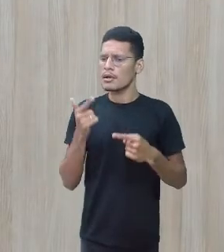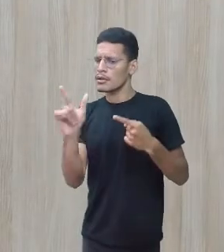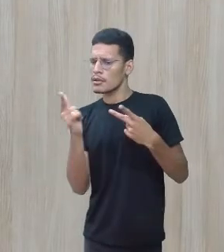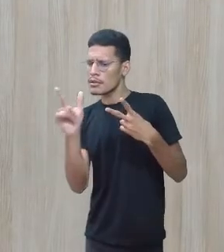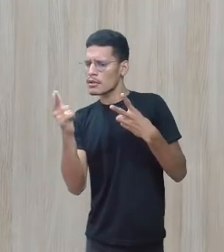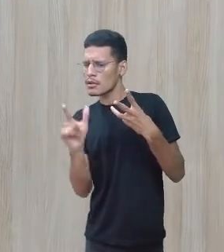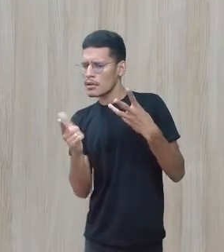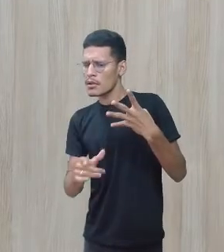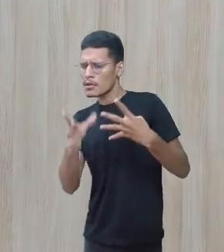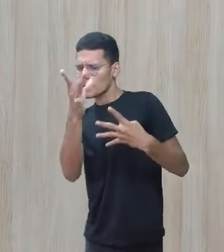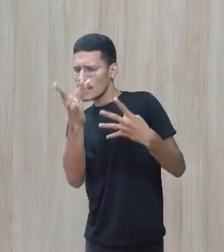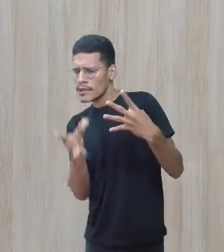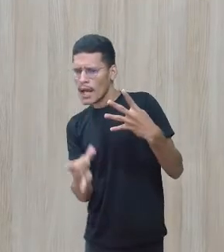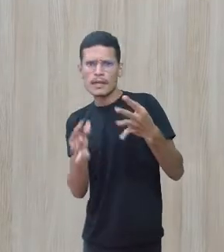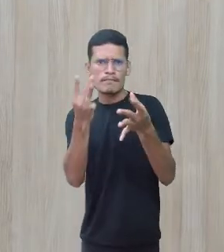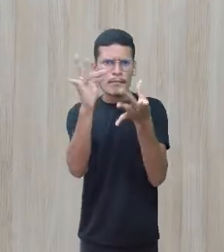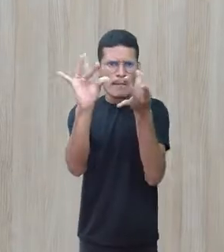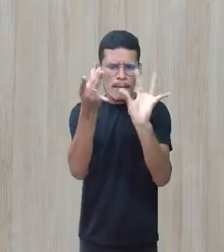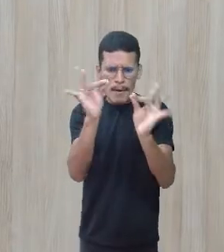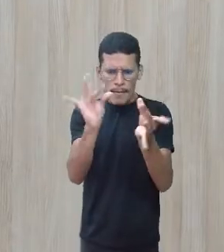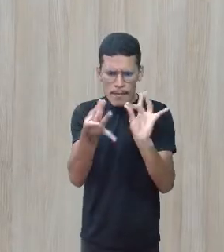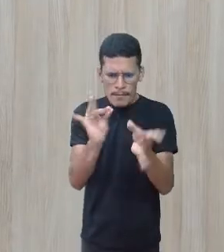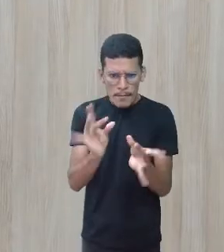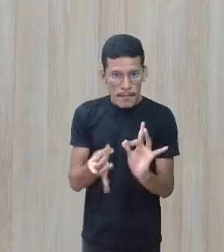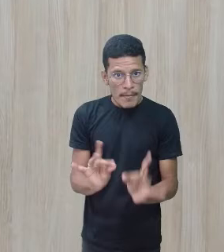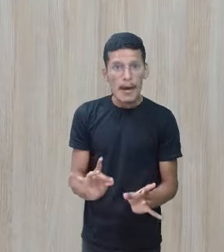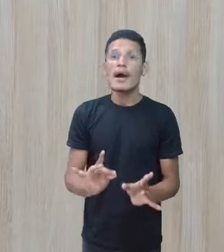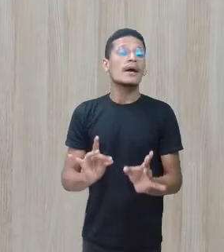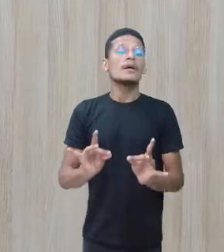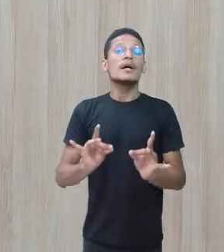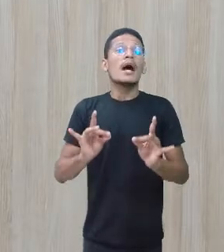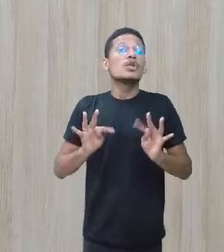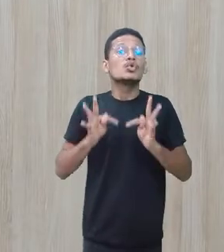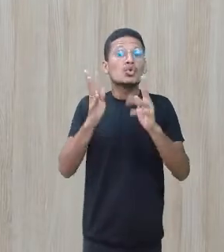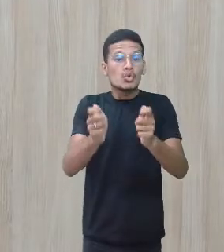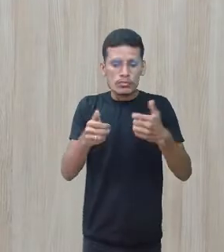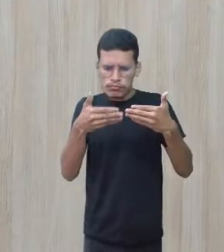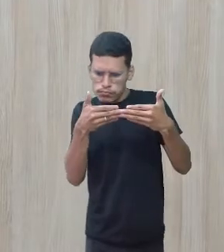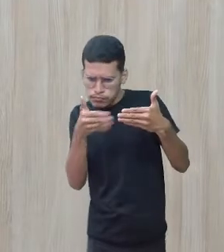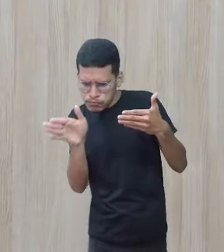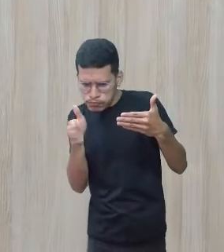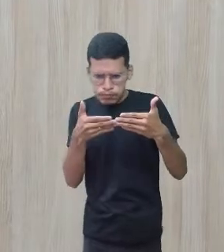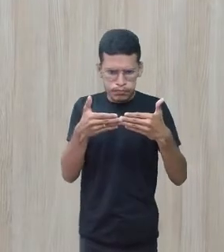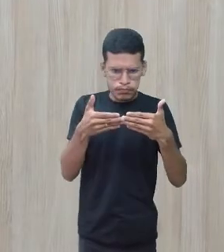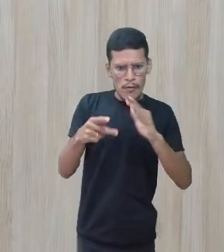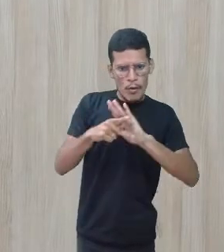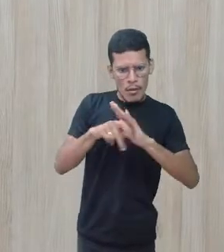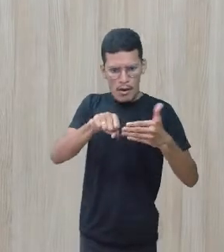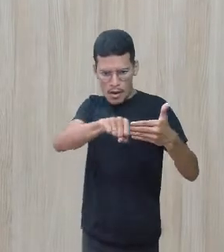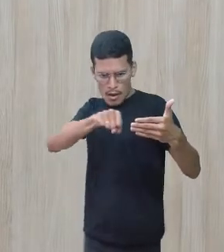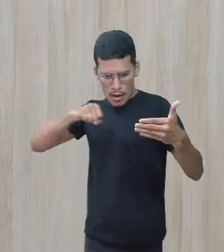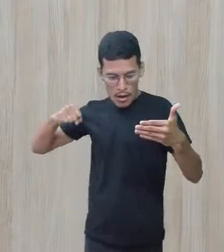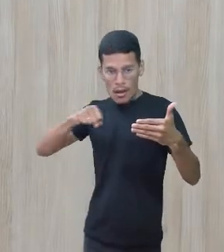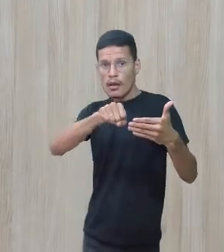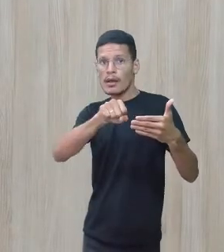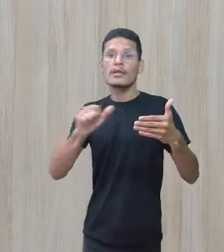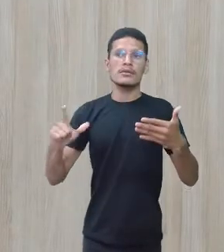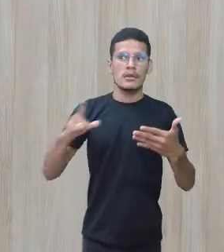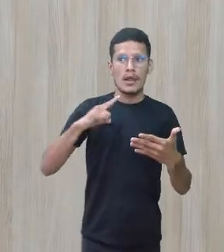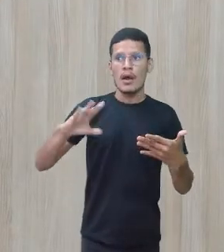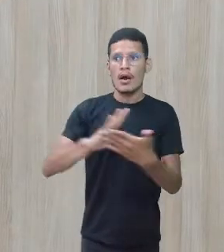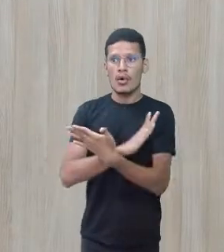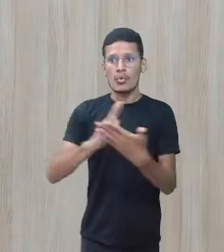os vidros, as rodas, até a abertura, né, o fecho ali da abertura do carro, a gente tem aí algumas modificações